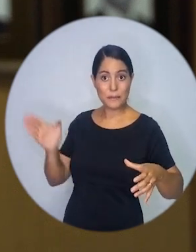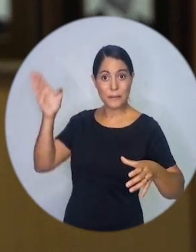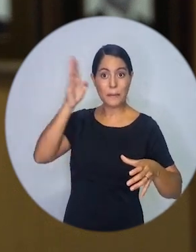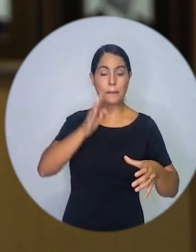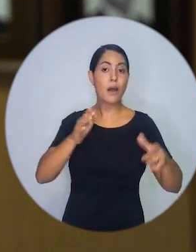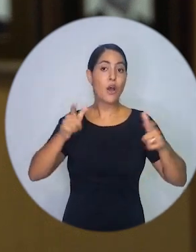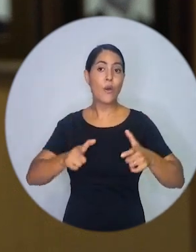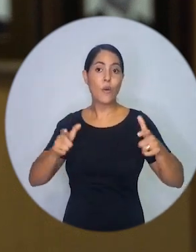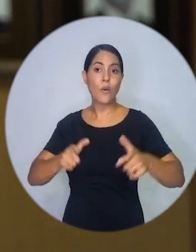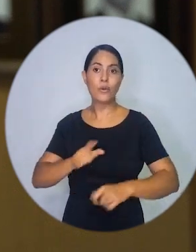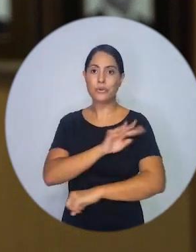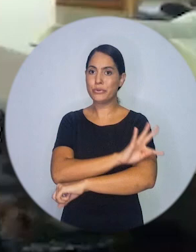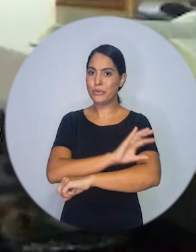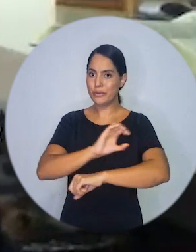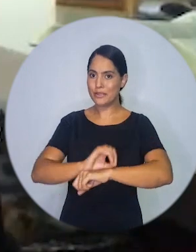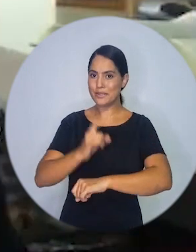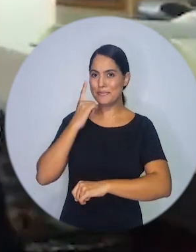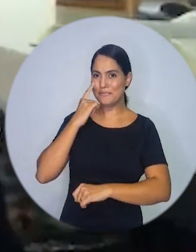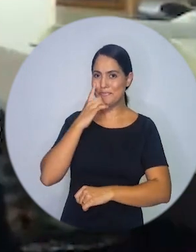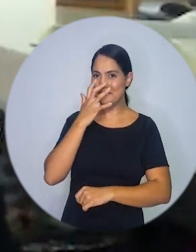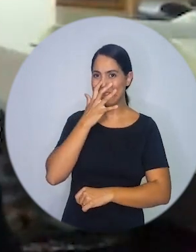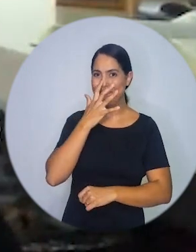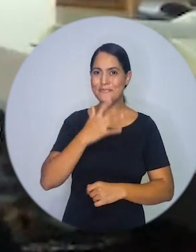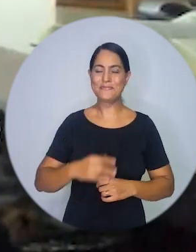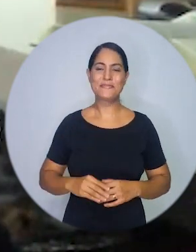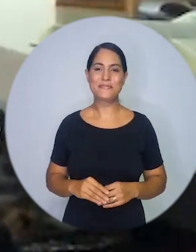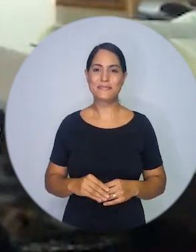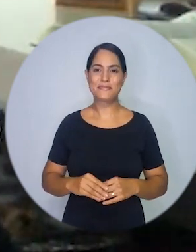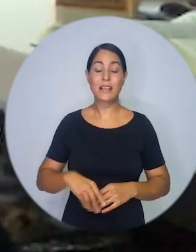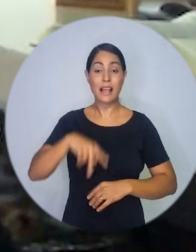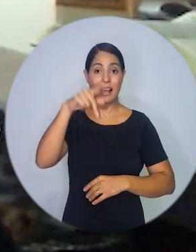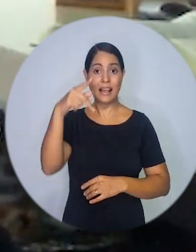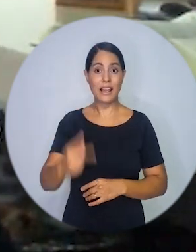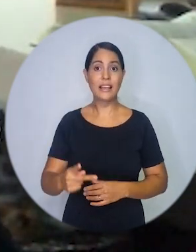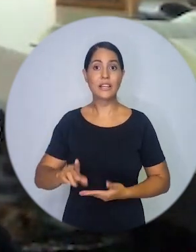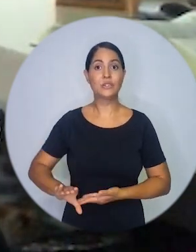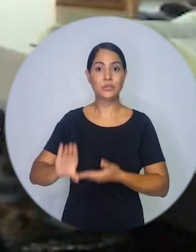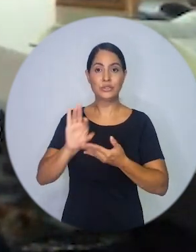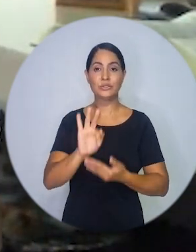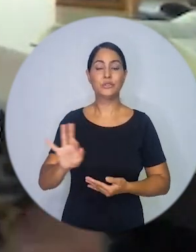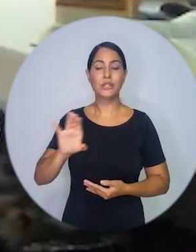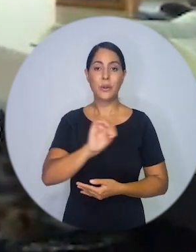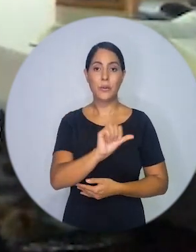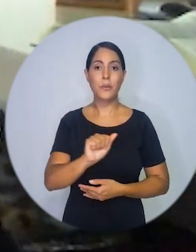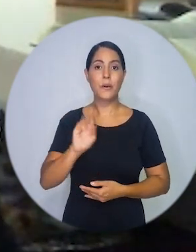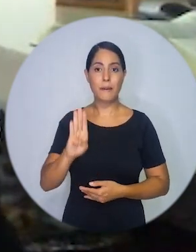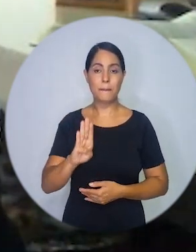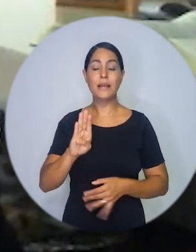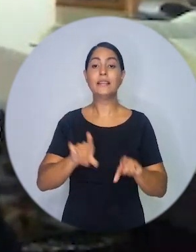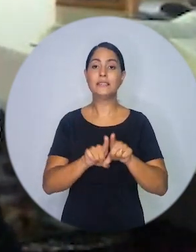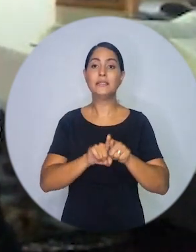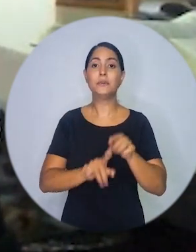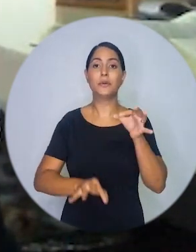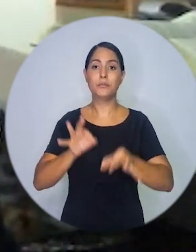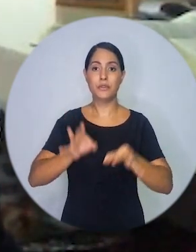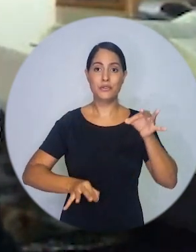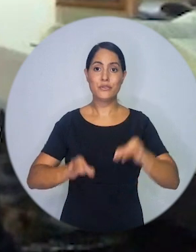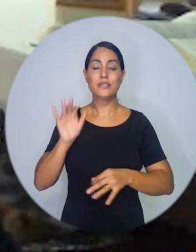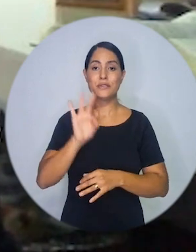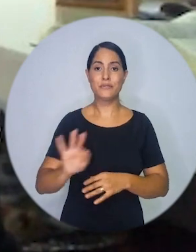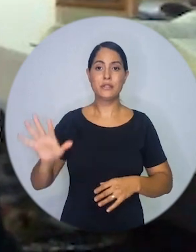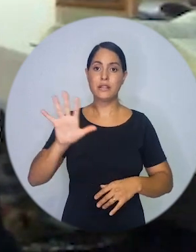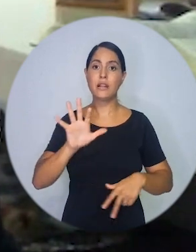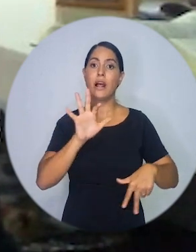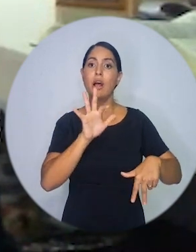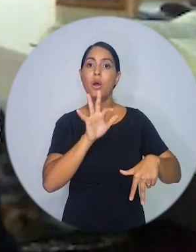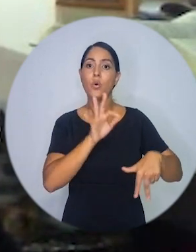esteve em Tocantins. Acompanhe. Visitamos aqui com o Conselho Federal da OAB, a Justiça Federal, por meio do seu